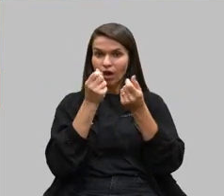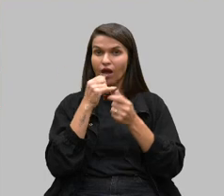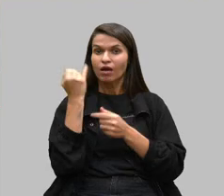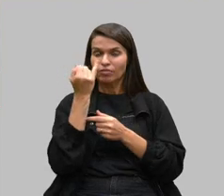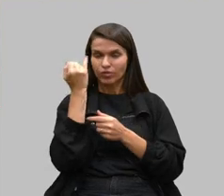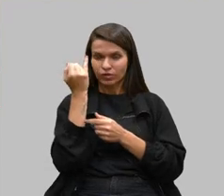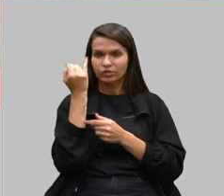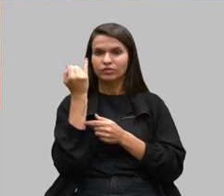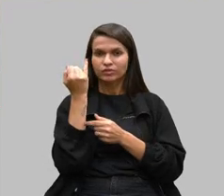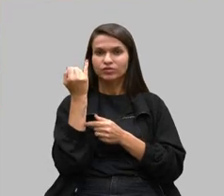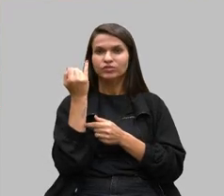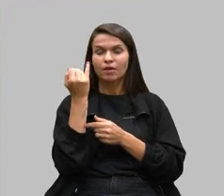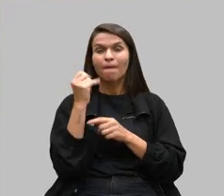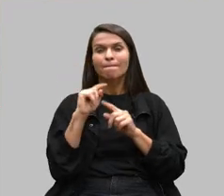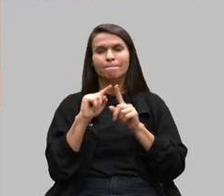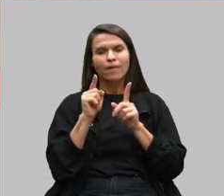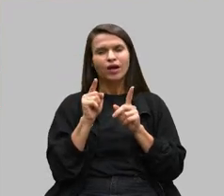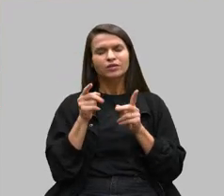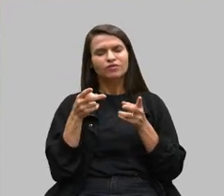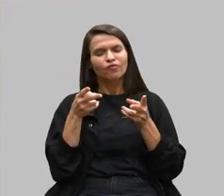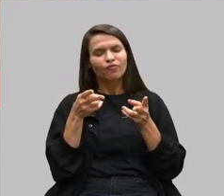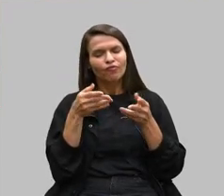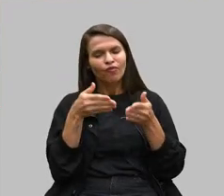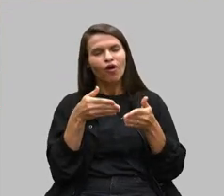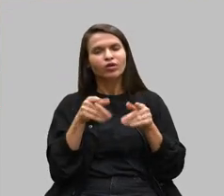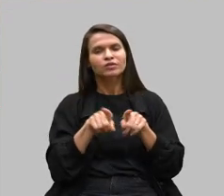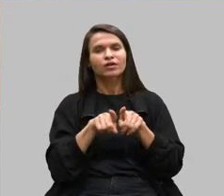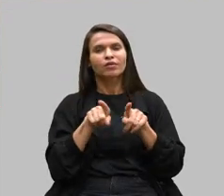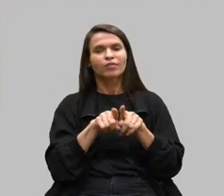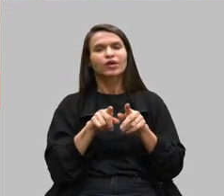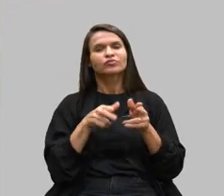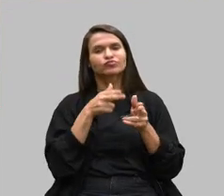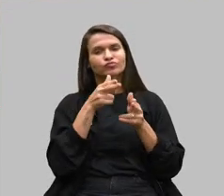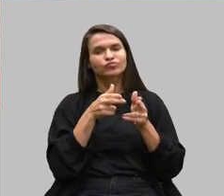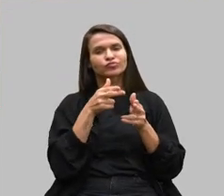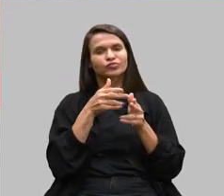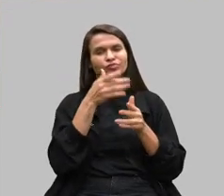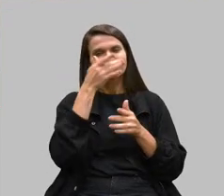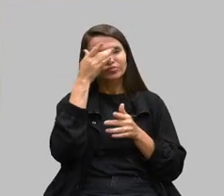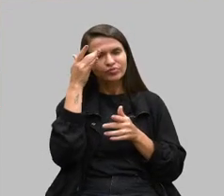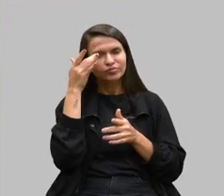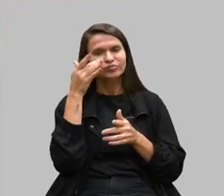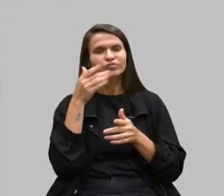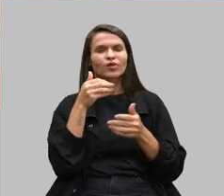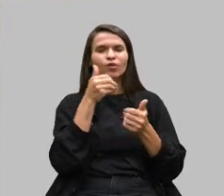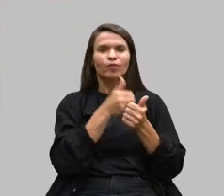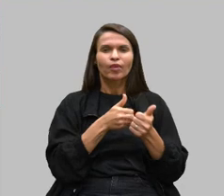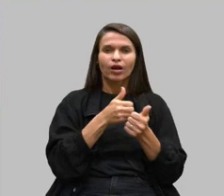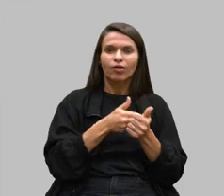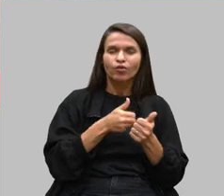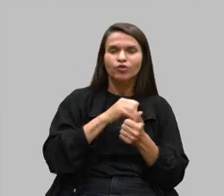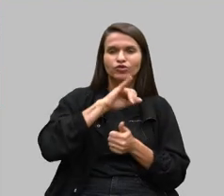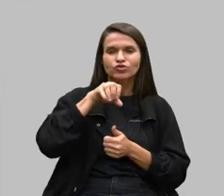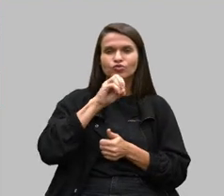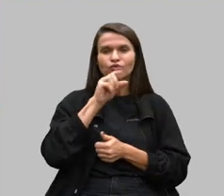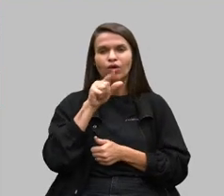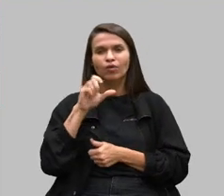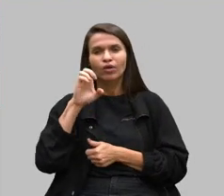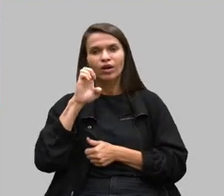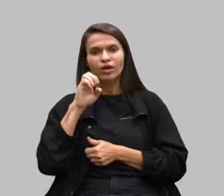fundamental mas olhe também a questão do transporte passageiro que é uma luta né do João Leite da ion há anos e meio